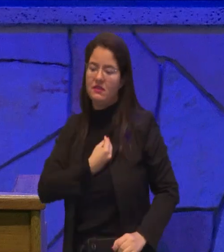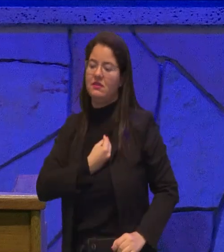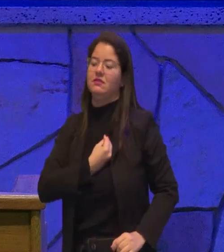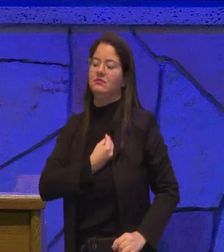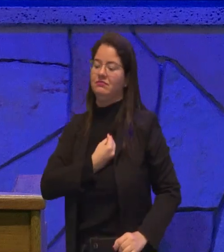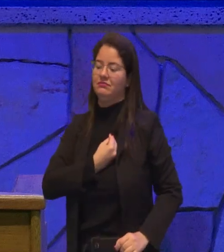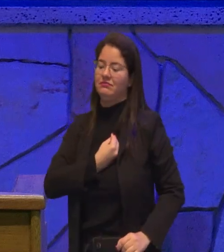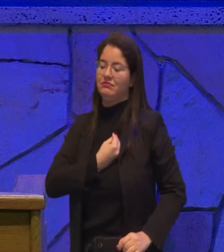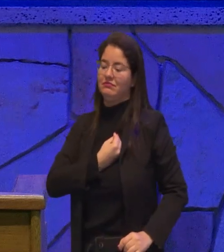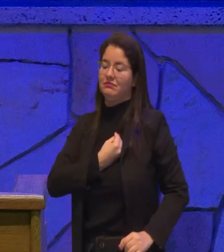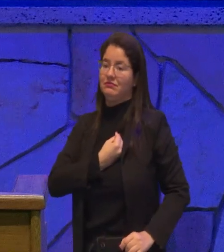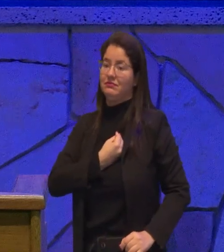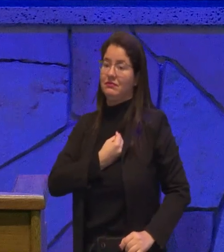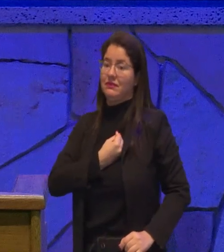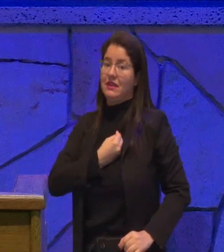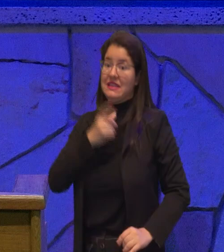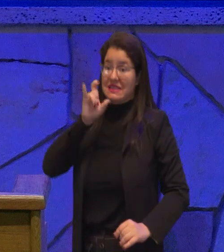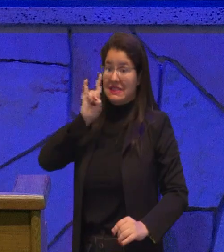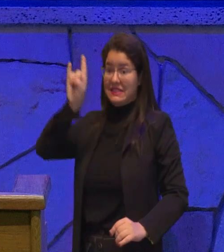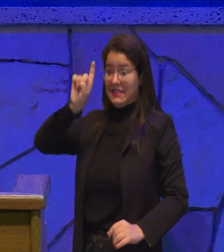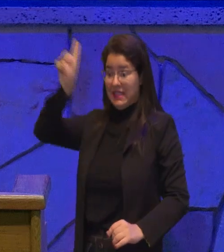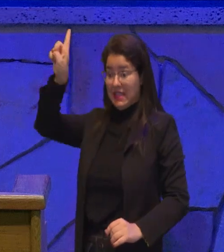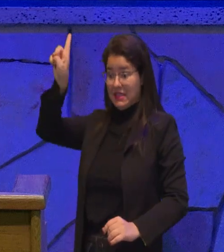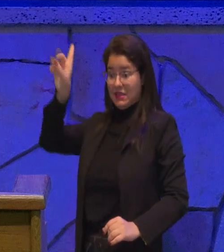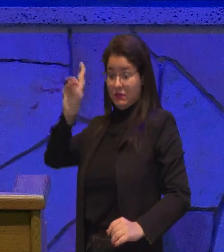Ter Deus no coração é ter vida.